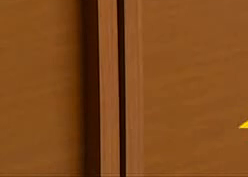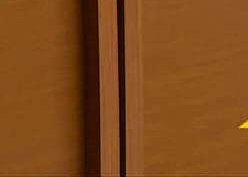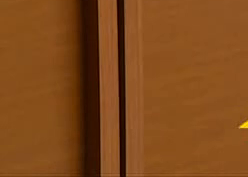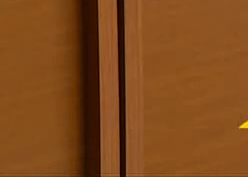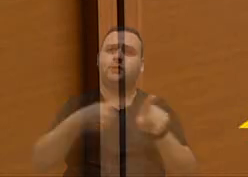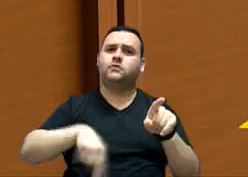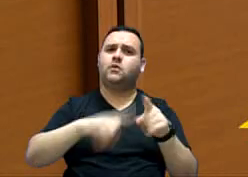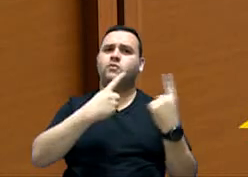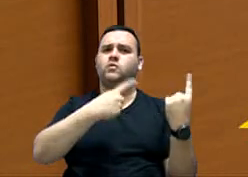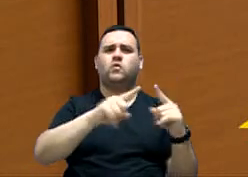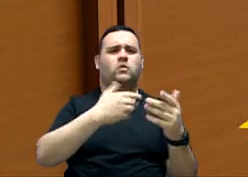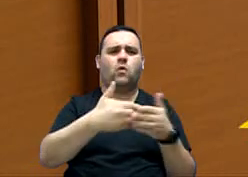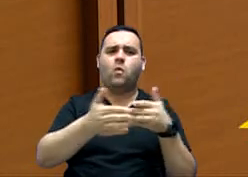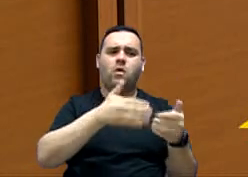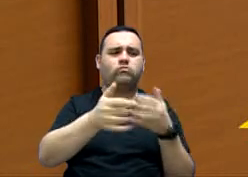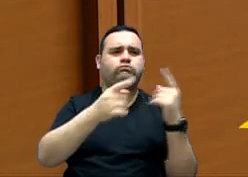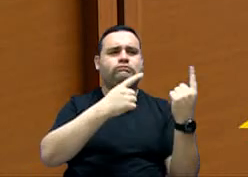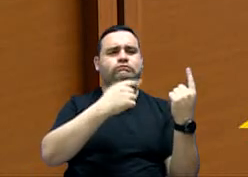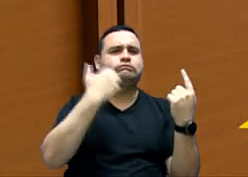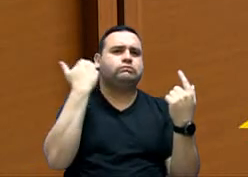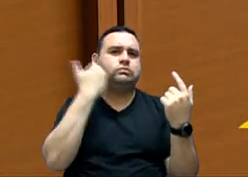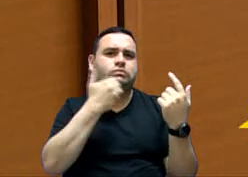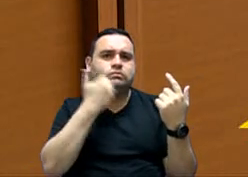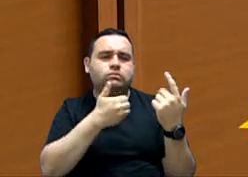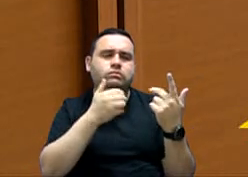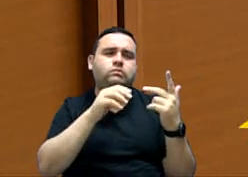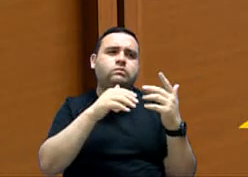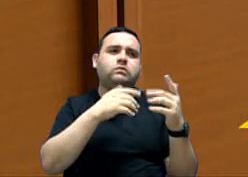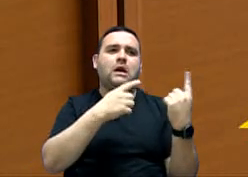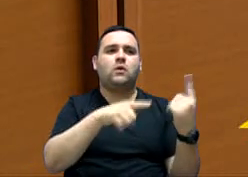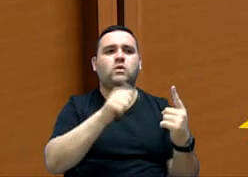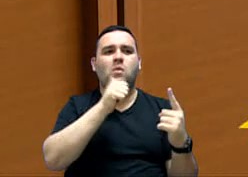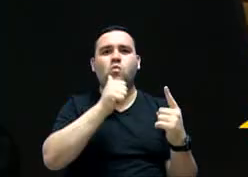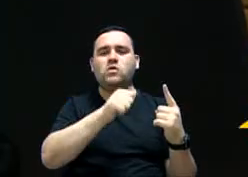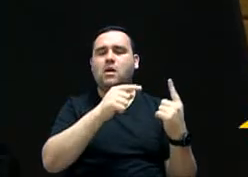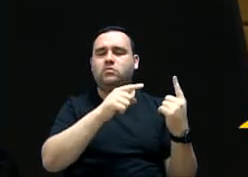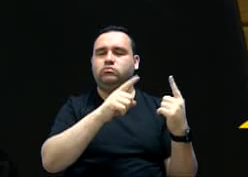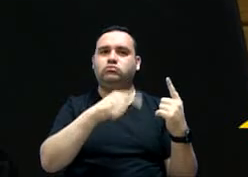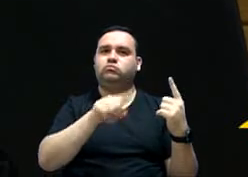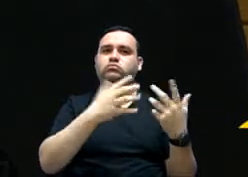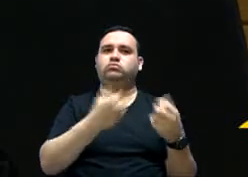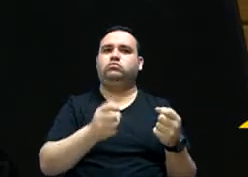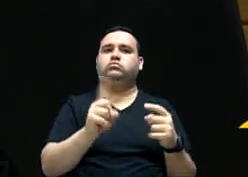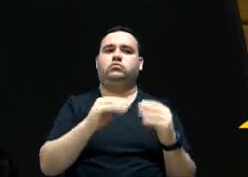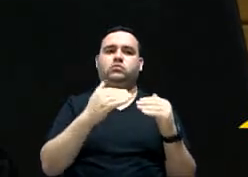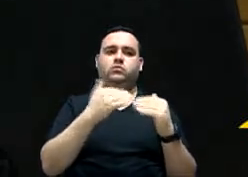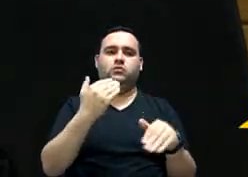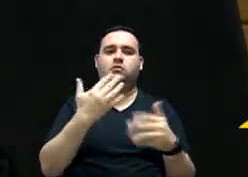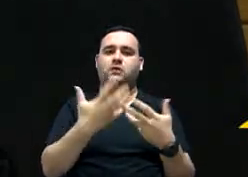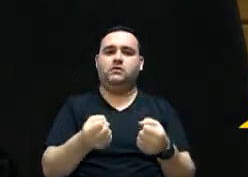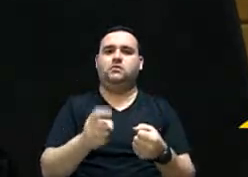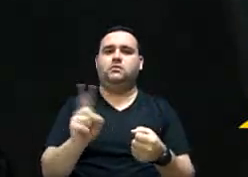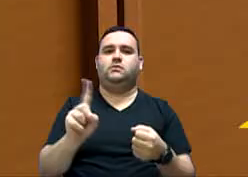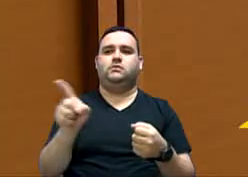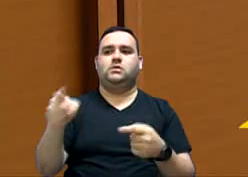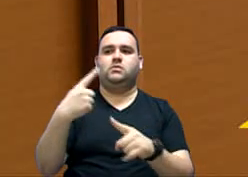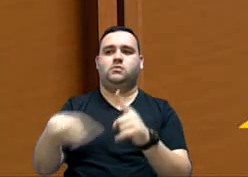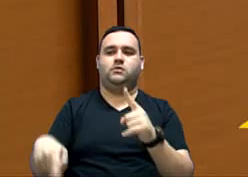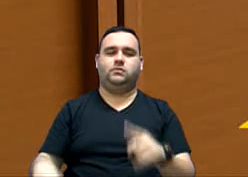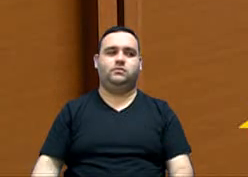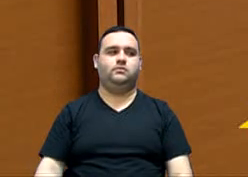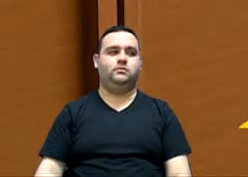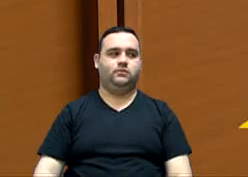e nós somos contra todo tipo de assédio de violência contra a mulher, certo? Não ao veto.